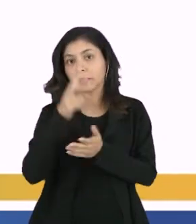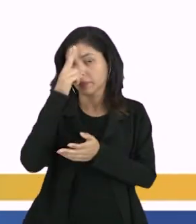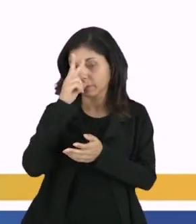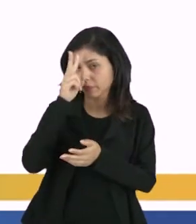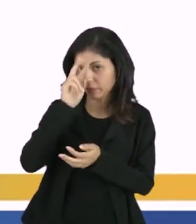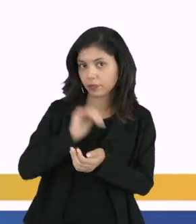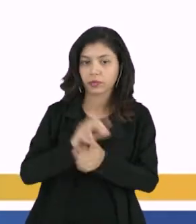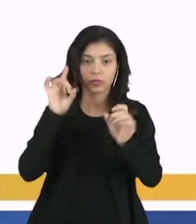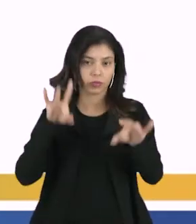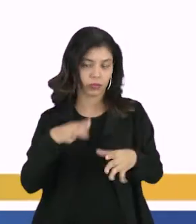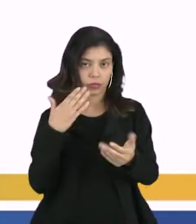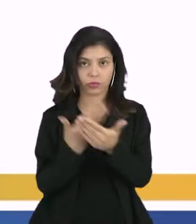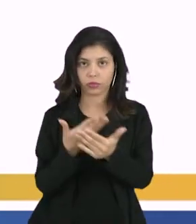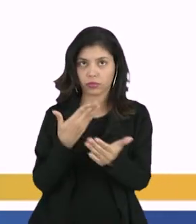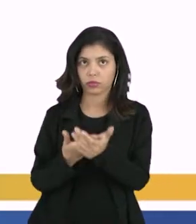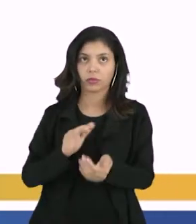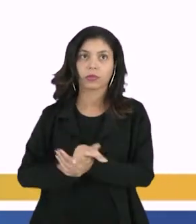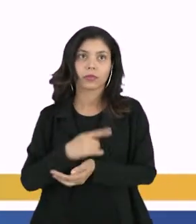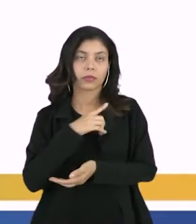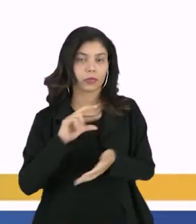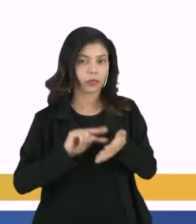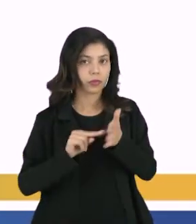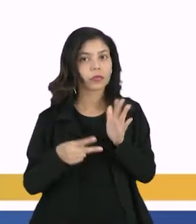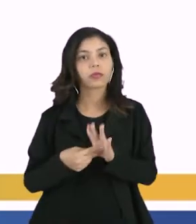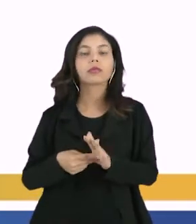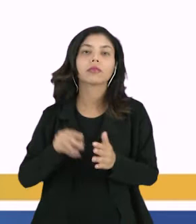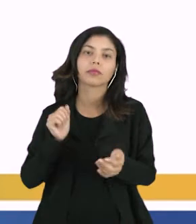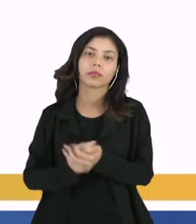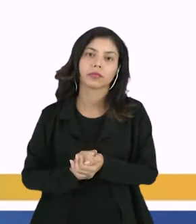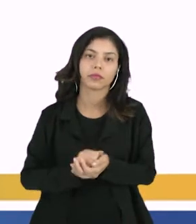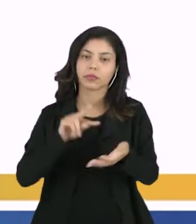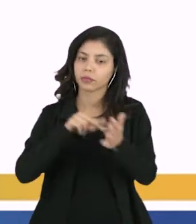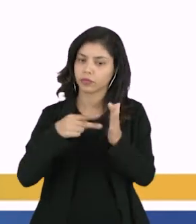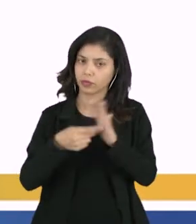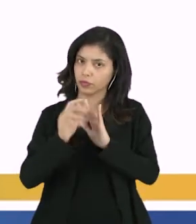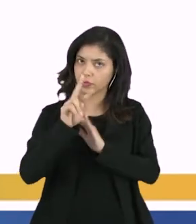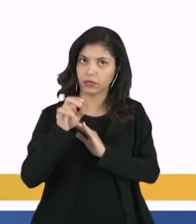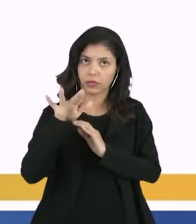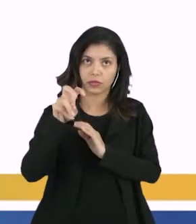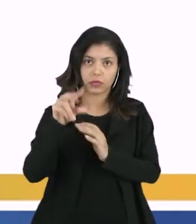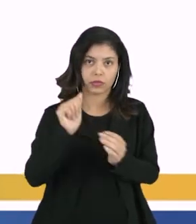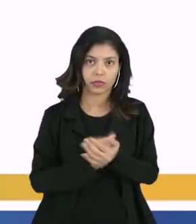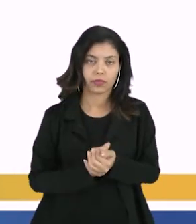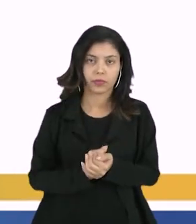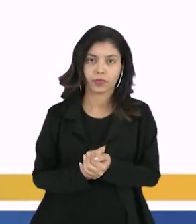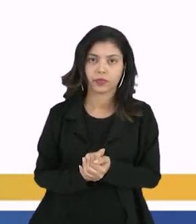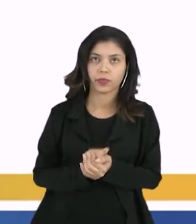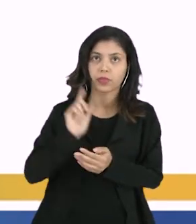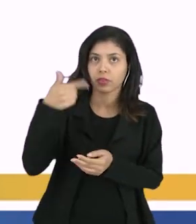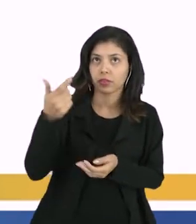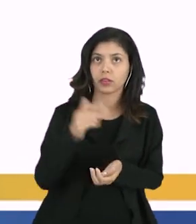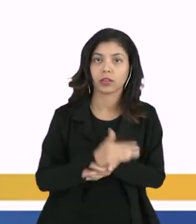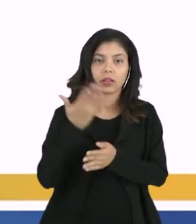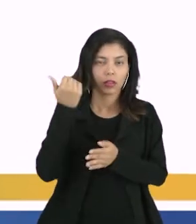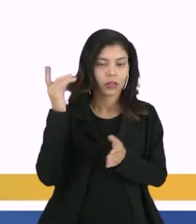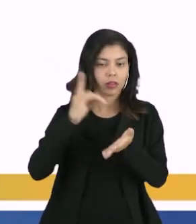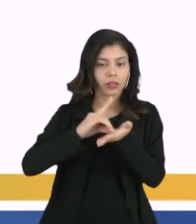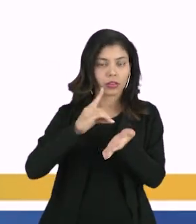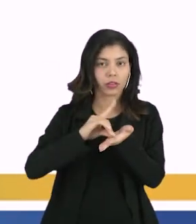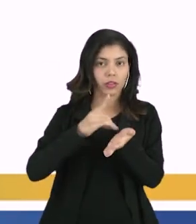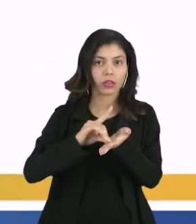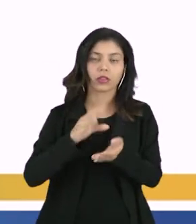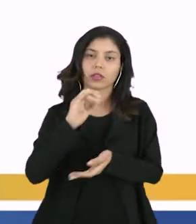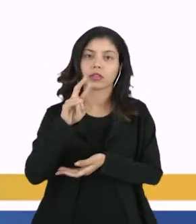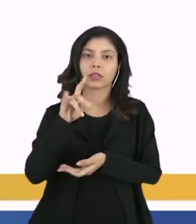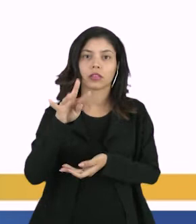relembrando as nossas últimas aulas, e aí eu tenho o significado denotativo e o significado conotativo. tá? O denotativo é aquele que está lá no dicionário